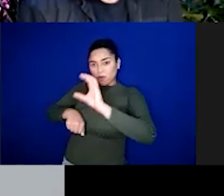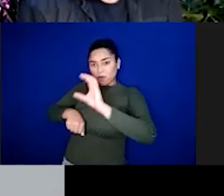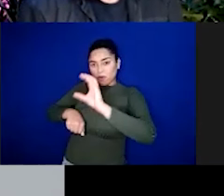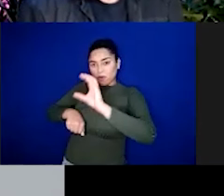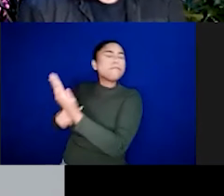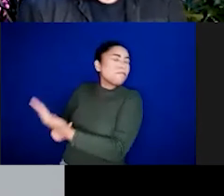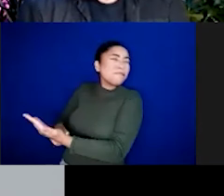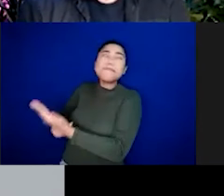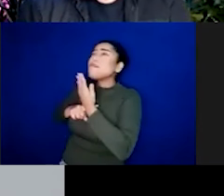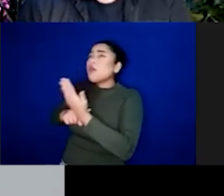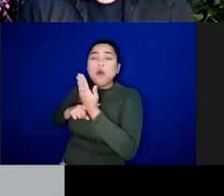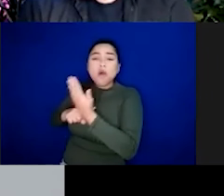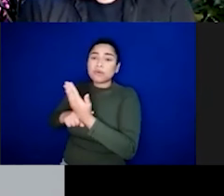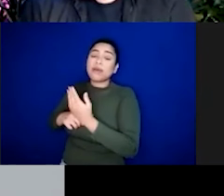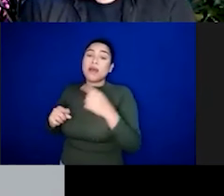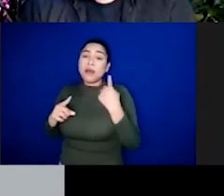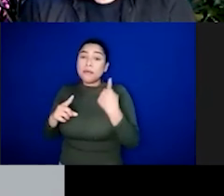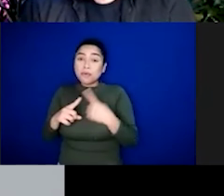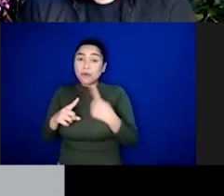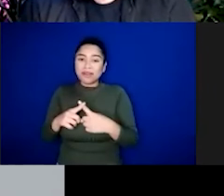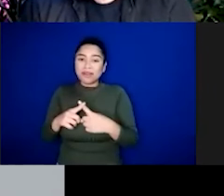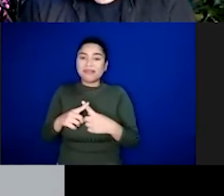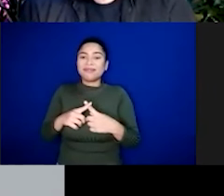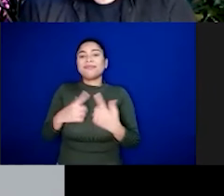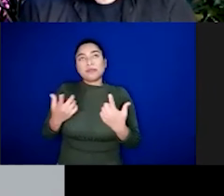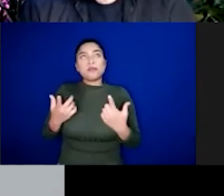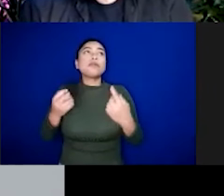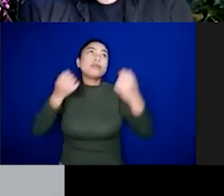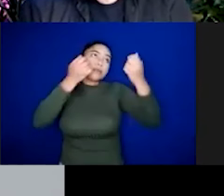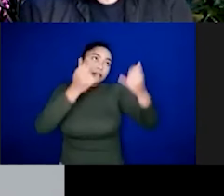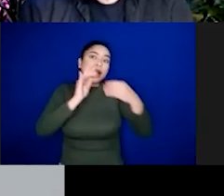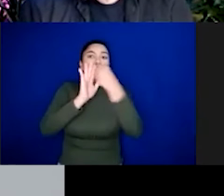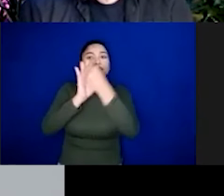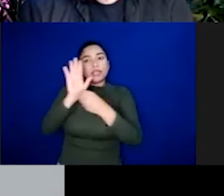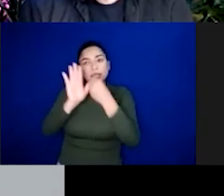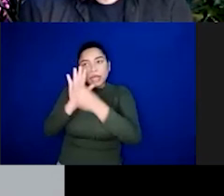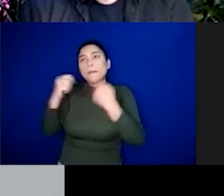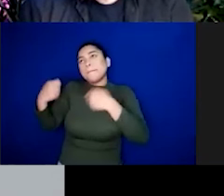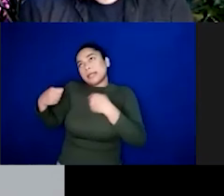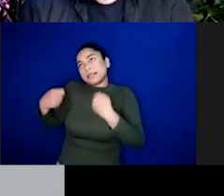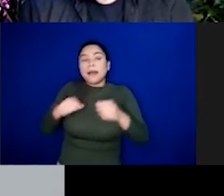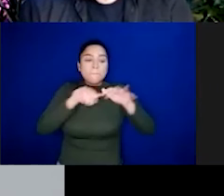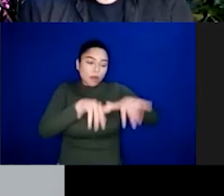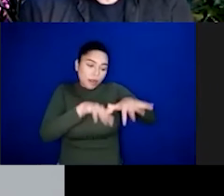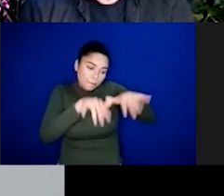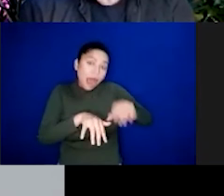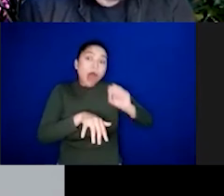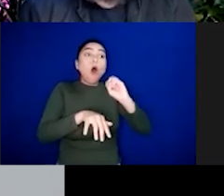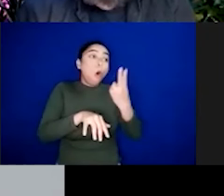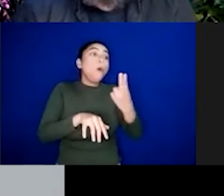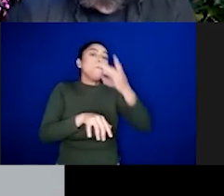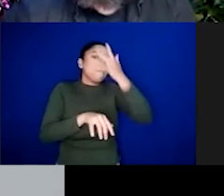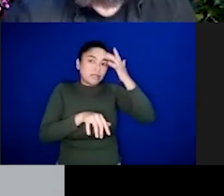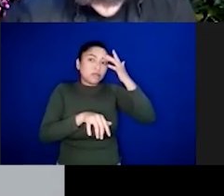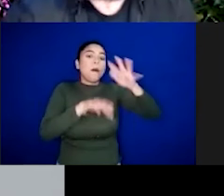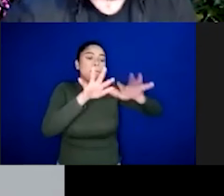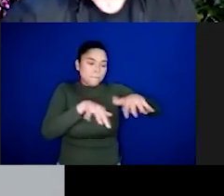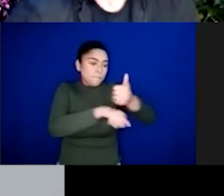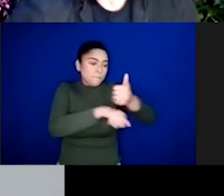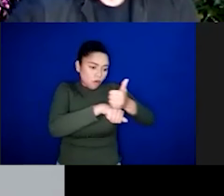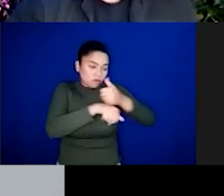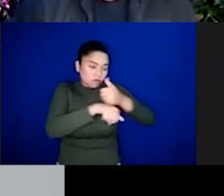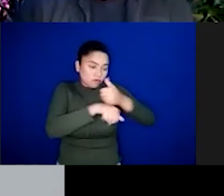dizer que quando você tem essa a velha discussão o designer precisa saber programar ou vice-versa né eu falo para